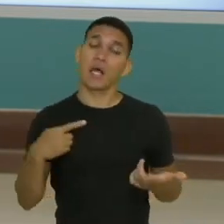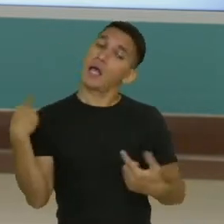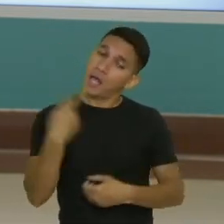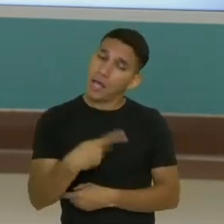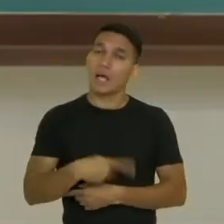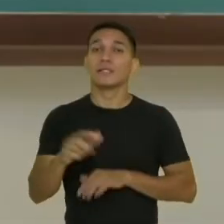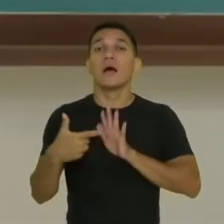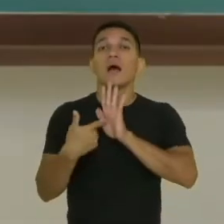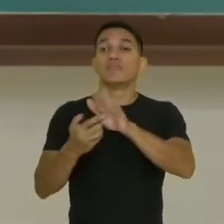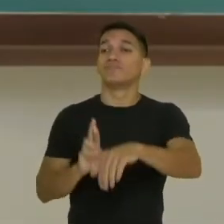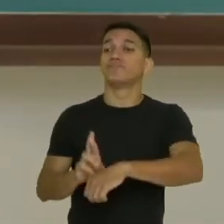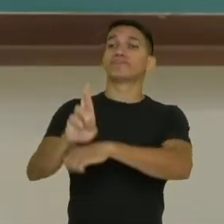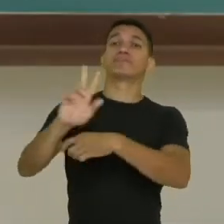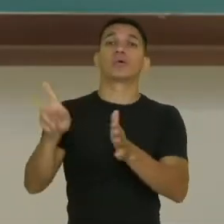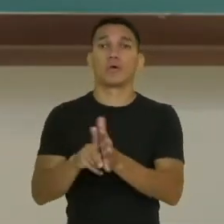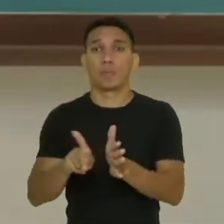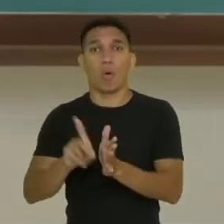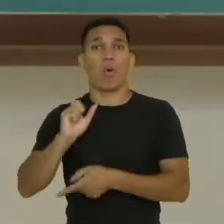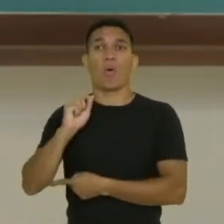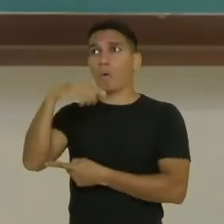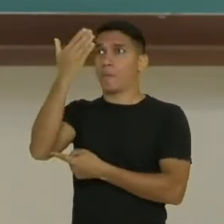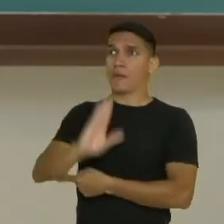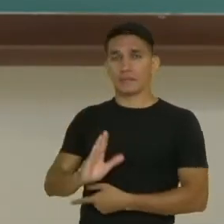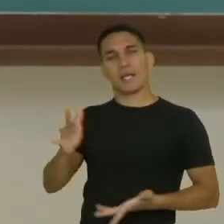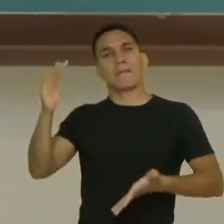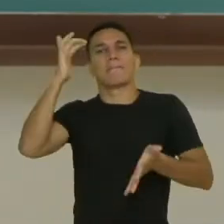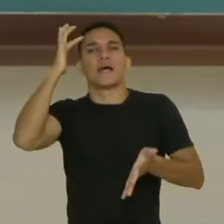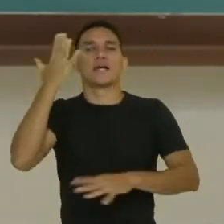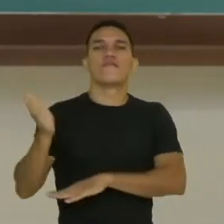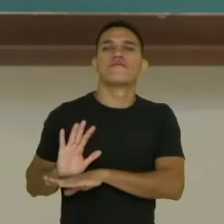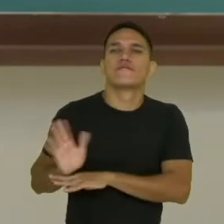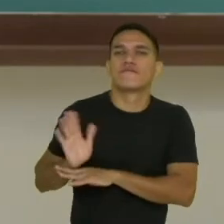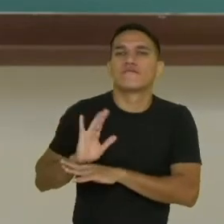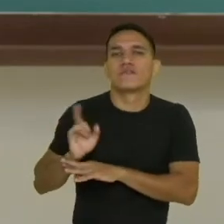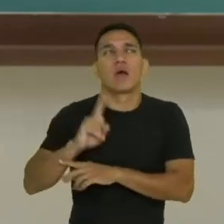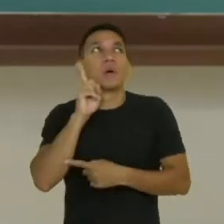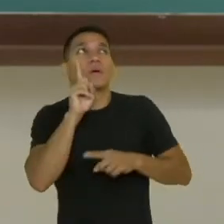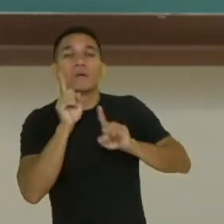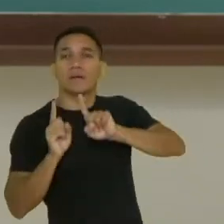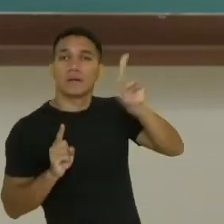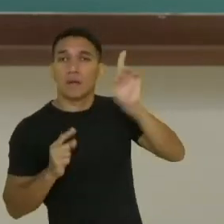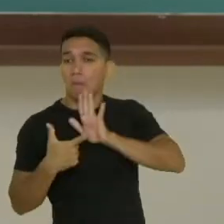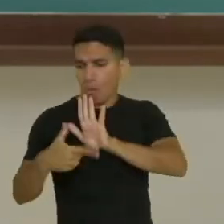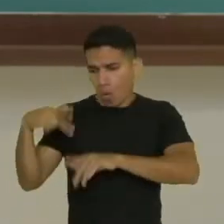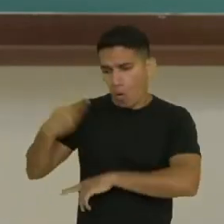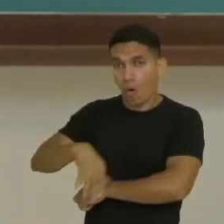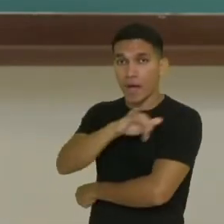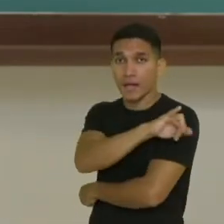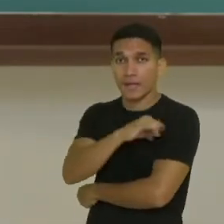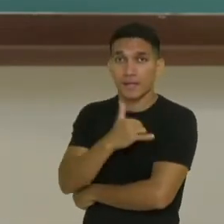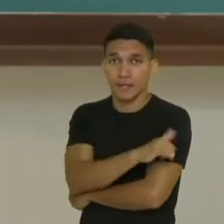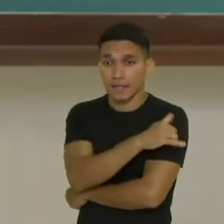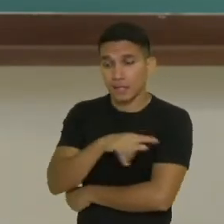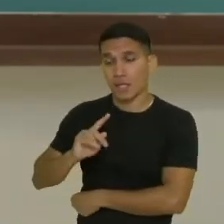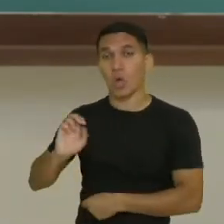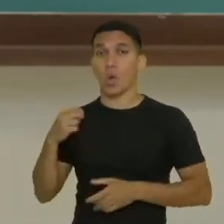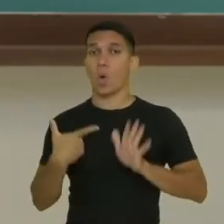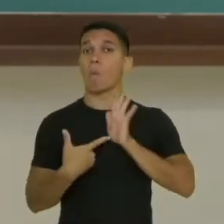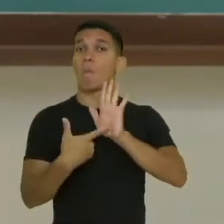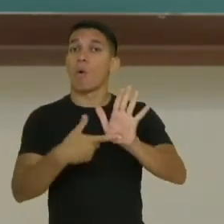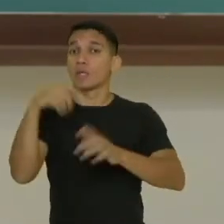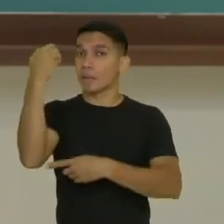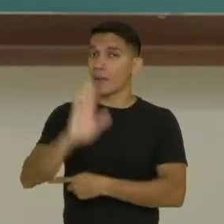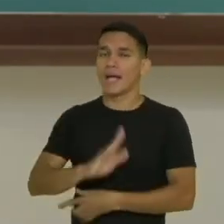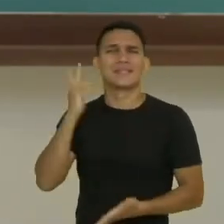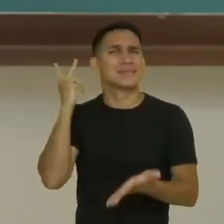muitas vezes. Quando nós pensamos em um filme de Hollywood que retrata o Rio de Janeiro, ou que retrata o Brasil